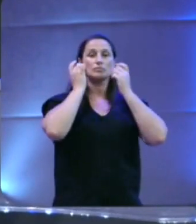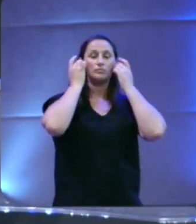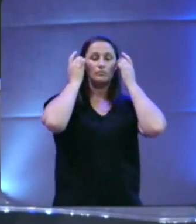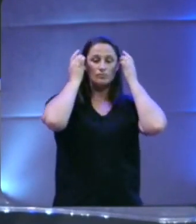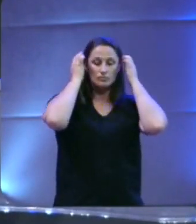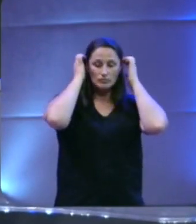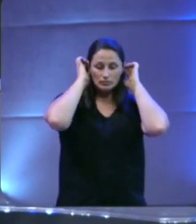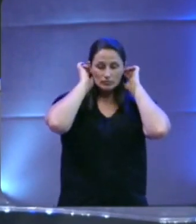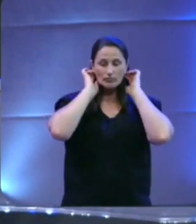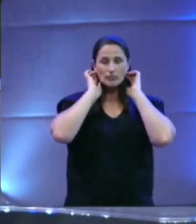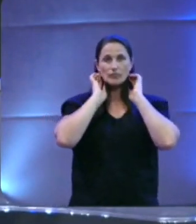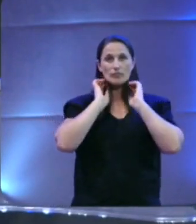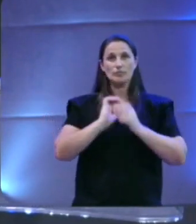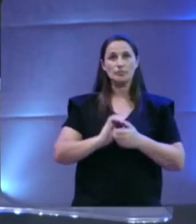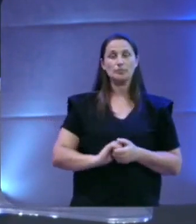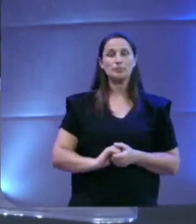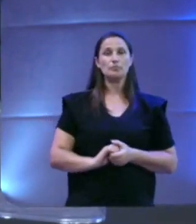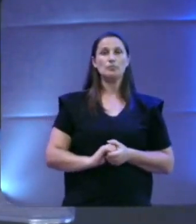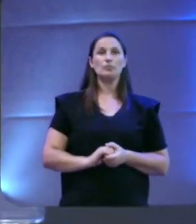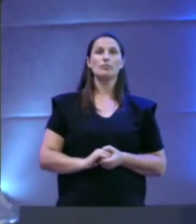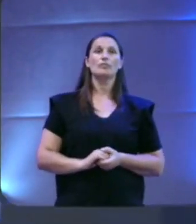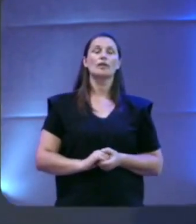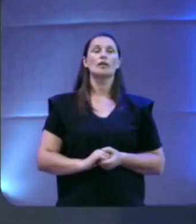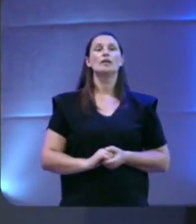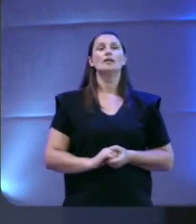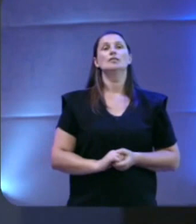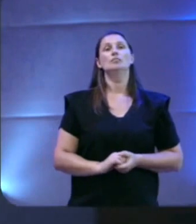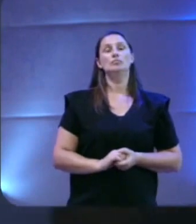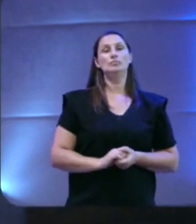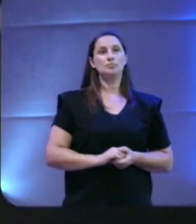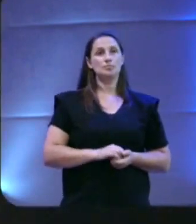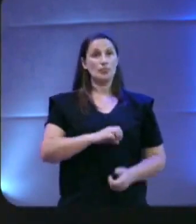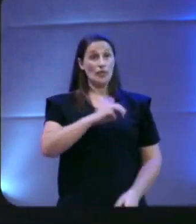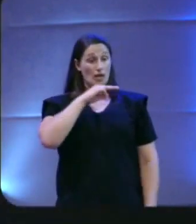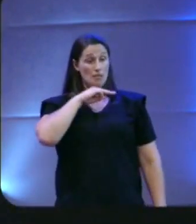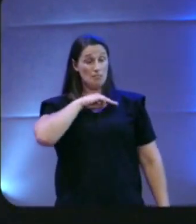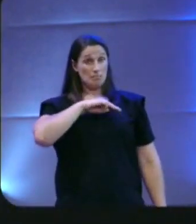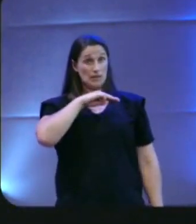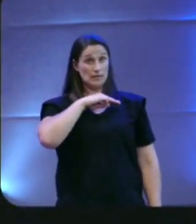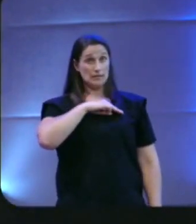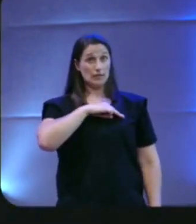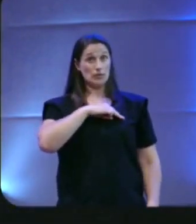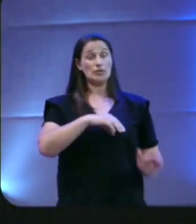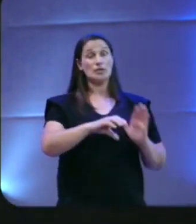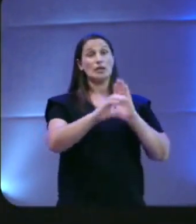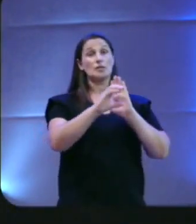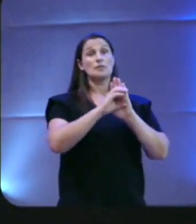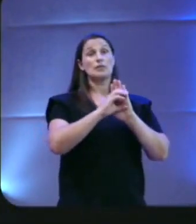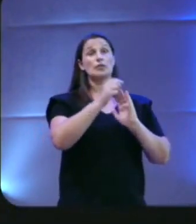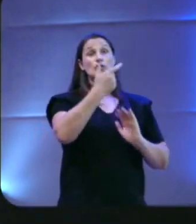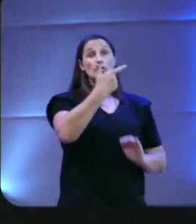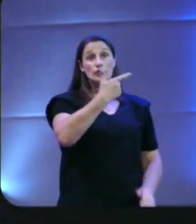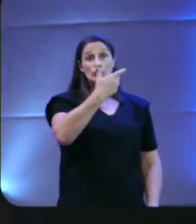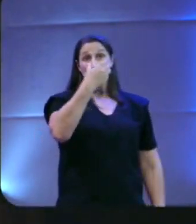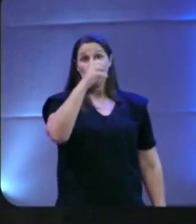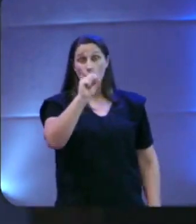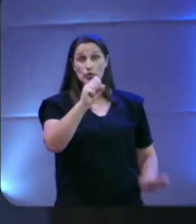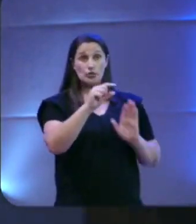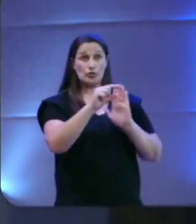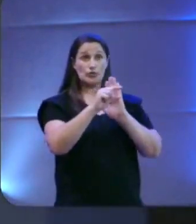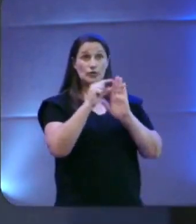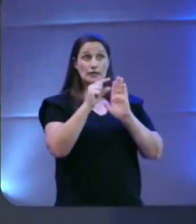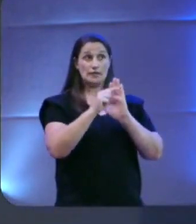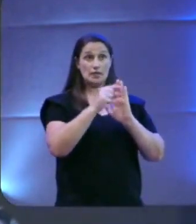como cumprir essa missão no dia a dia. Você pode até abrir lá em Mateus capítulo 28, versículo 19. Se você não tem esse